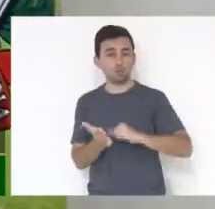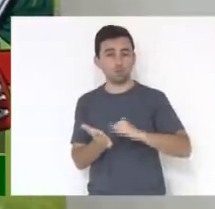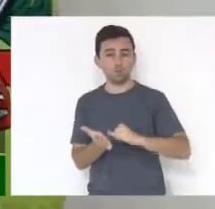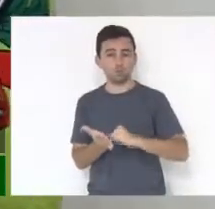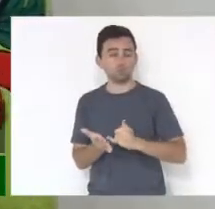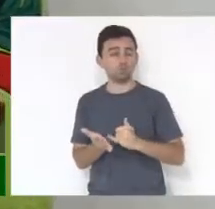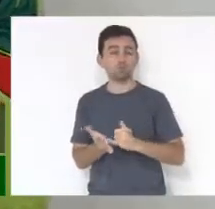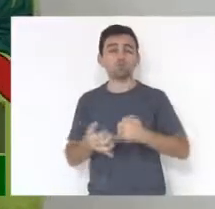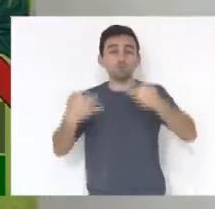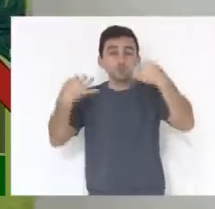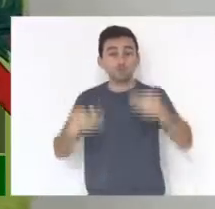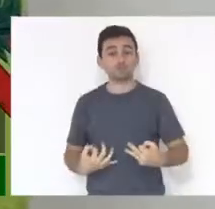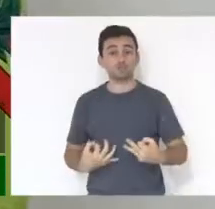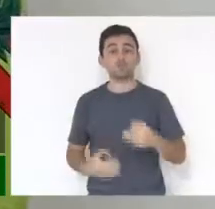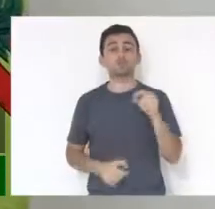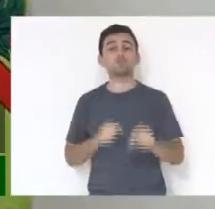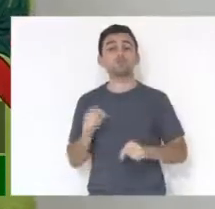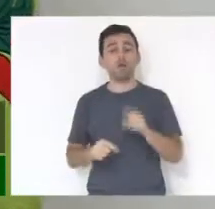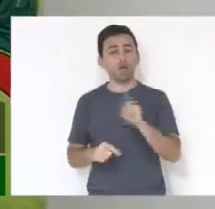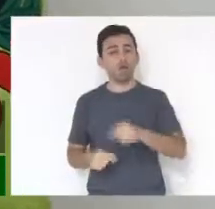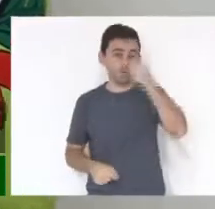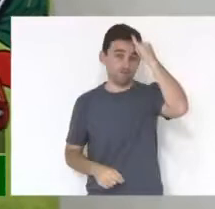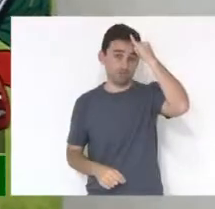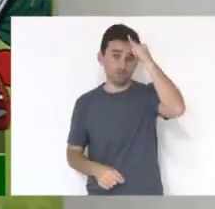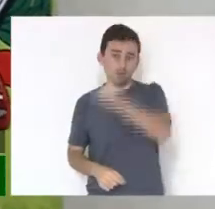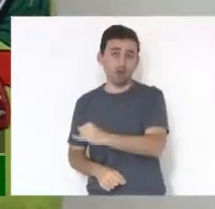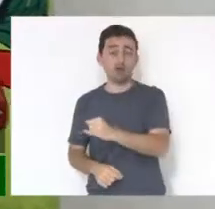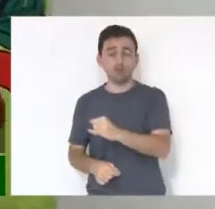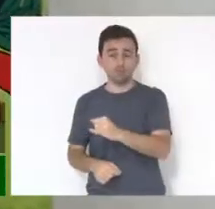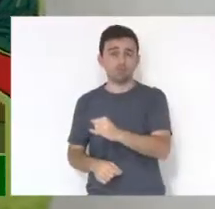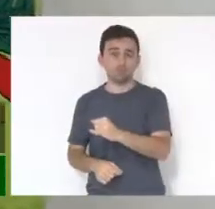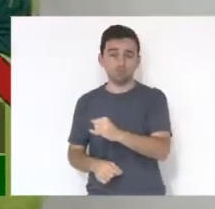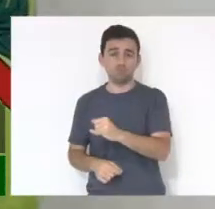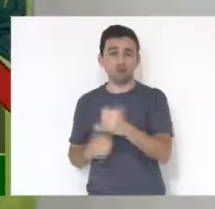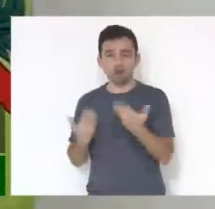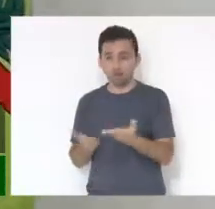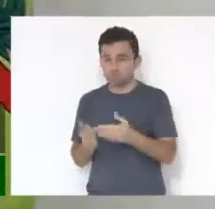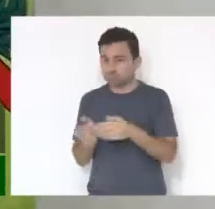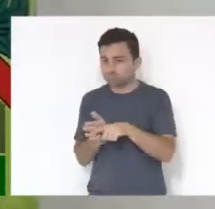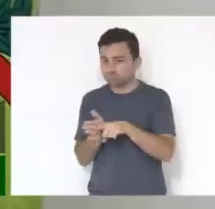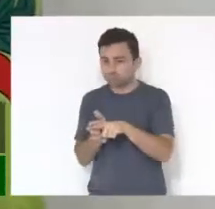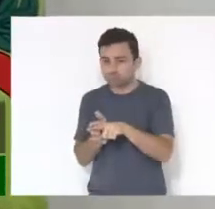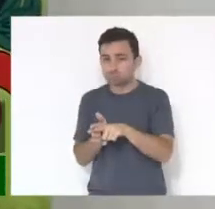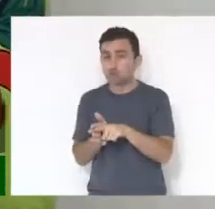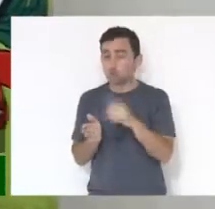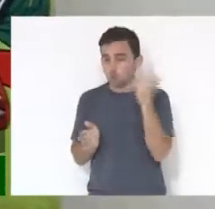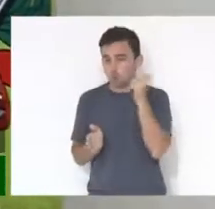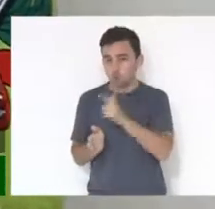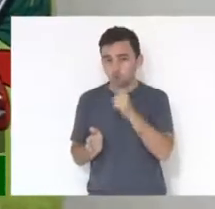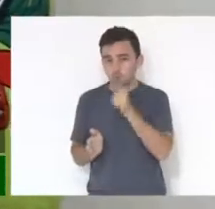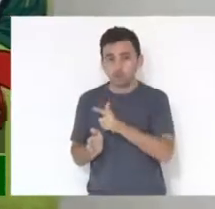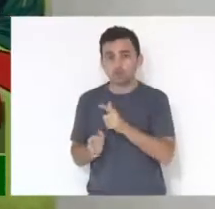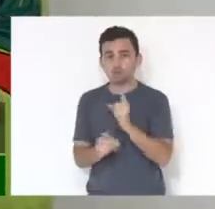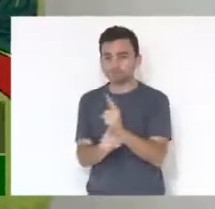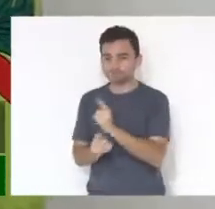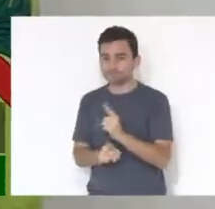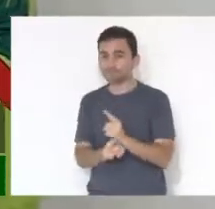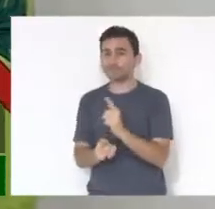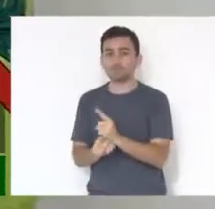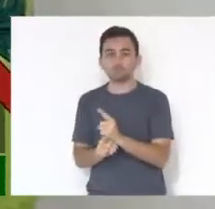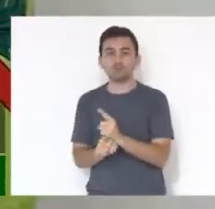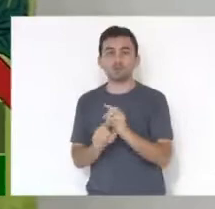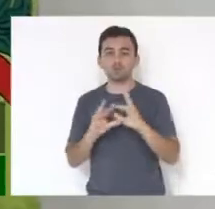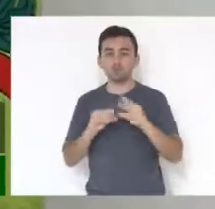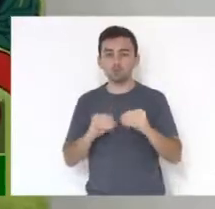nada mais justo do que precaver possíveis danos através dessa triagem específica aplicada aos servidores públicos do